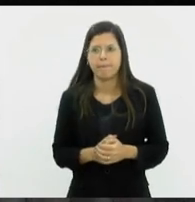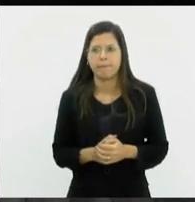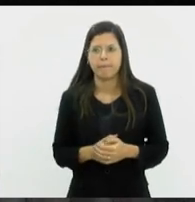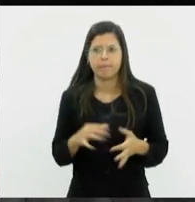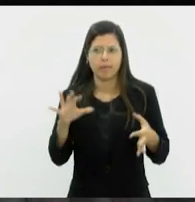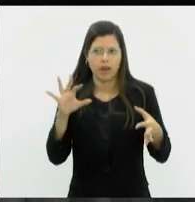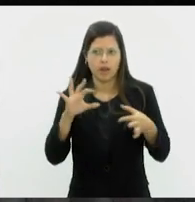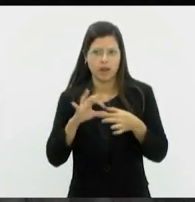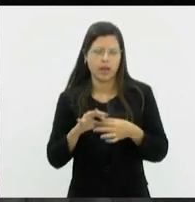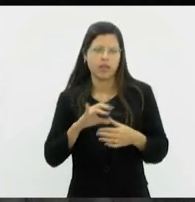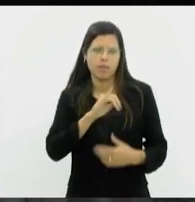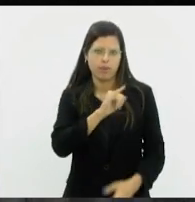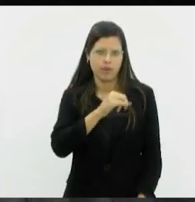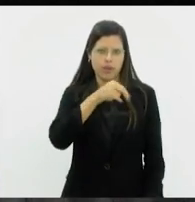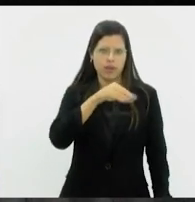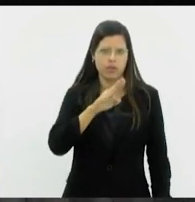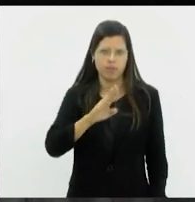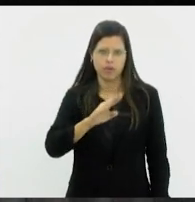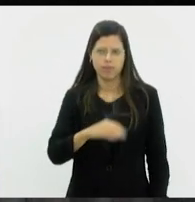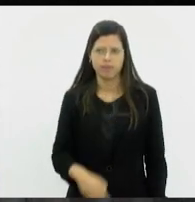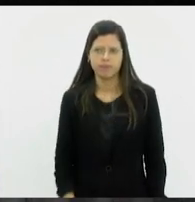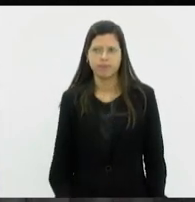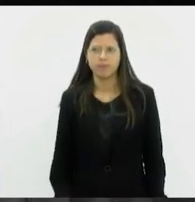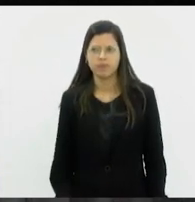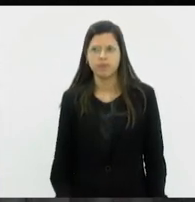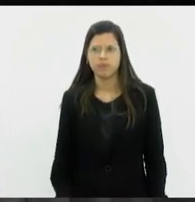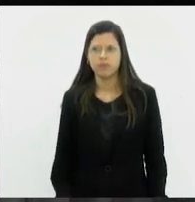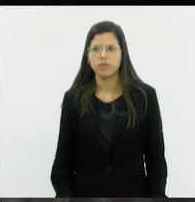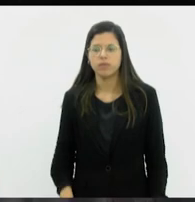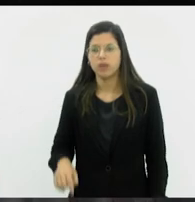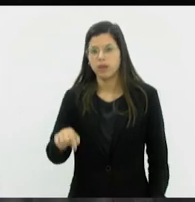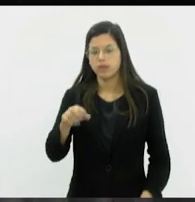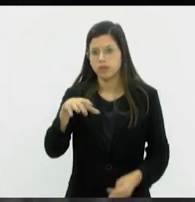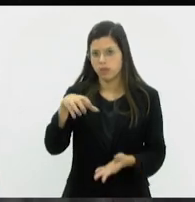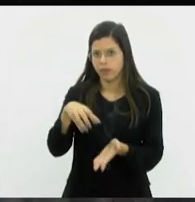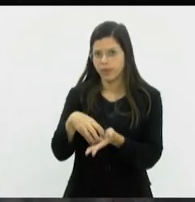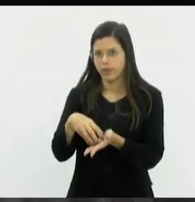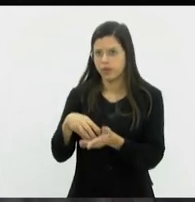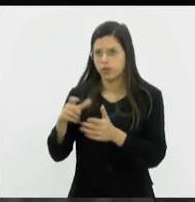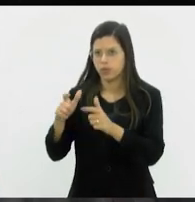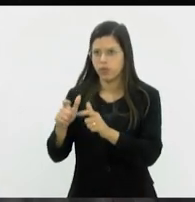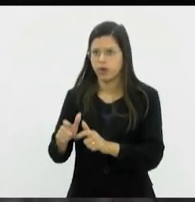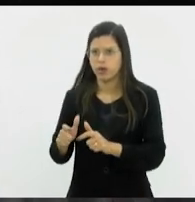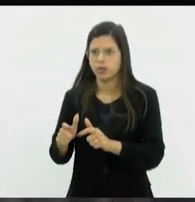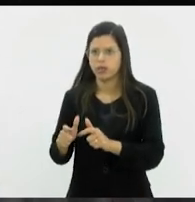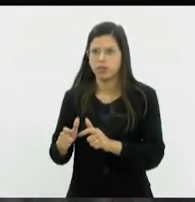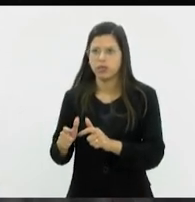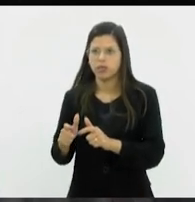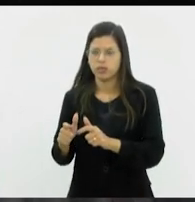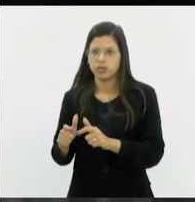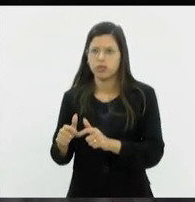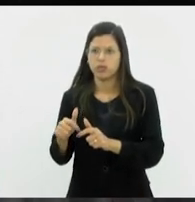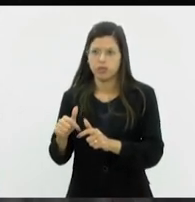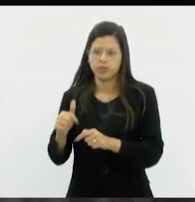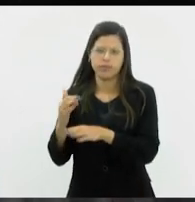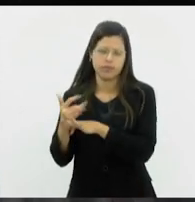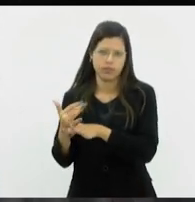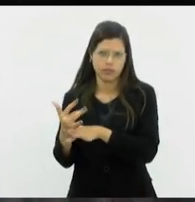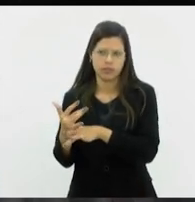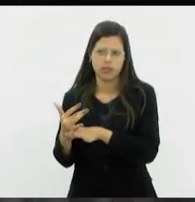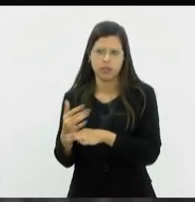permeada pela INB. Essa unidade está localizada exatamente nesse